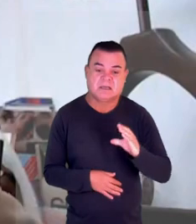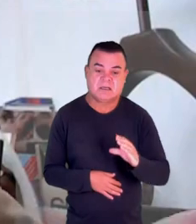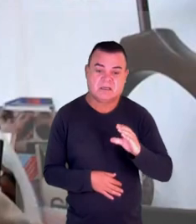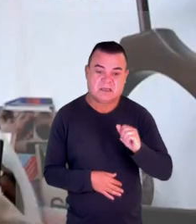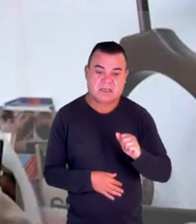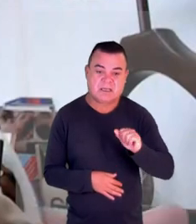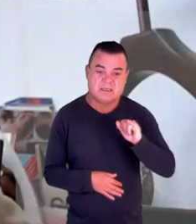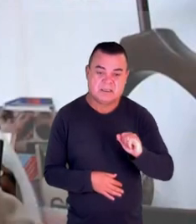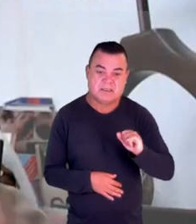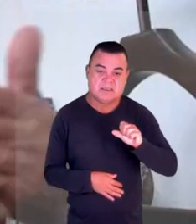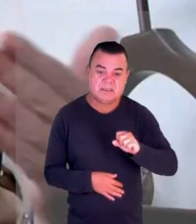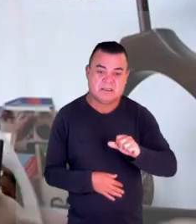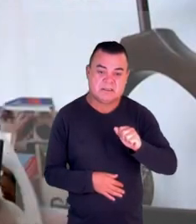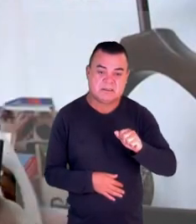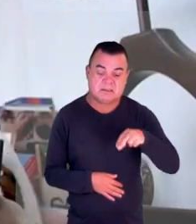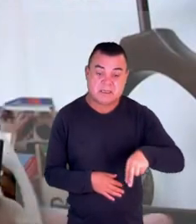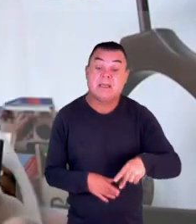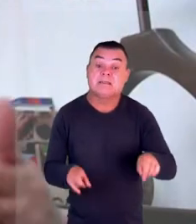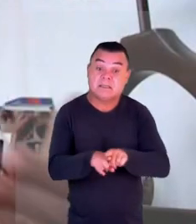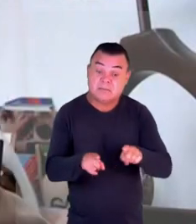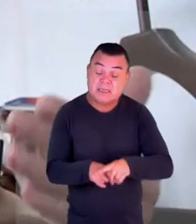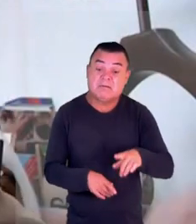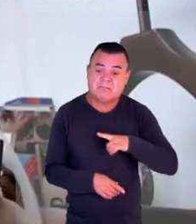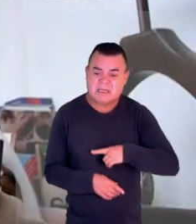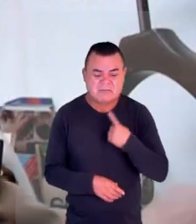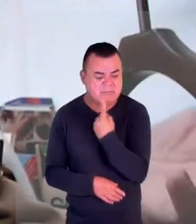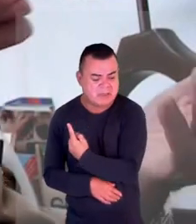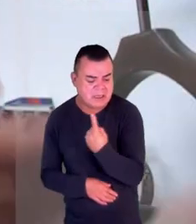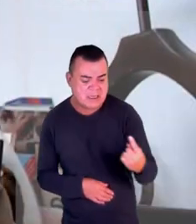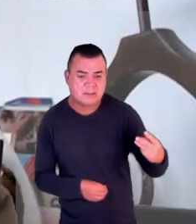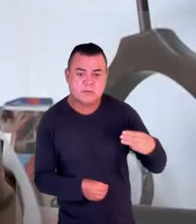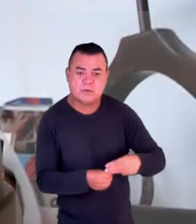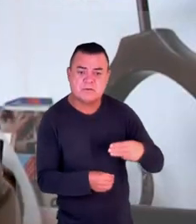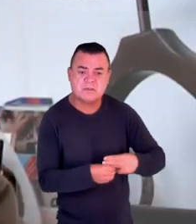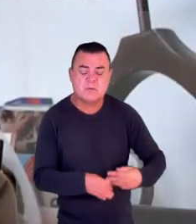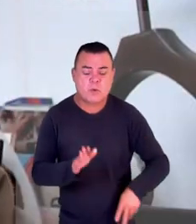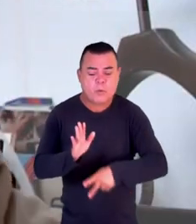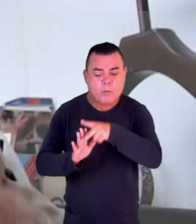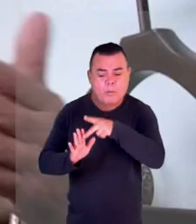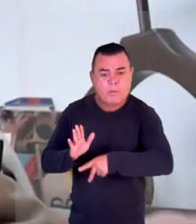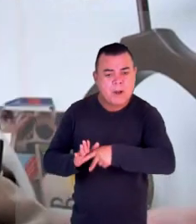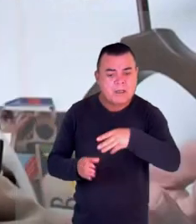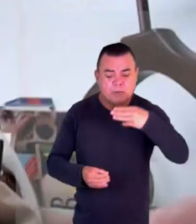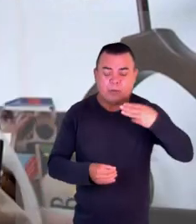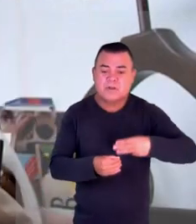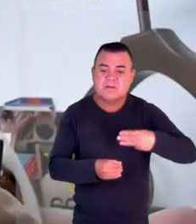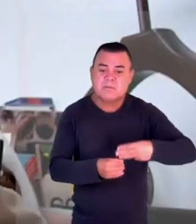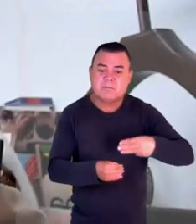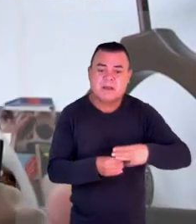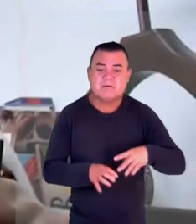cada município um plano um plano Municipal específico formulado inclusive com